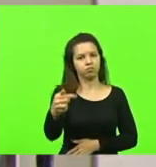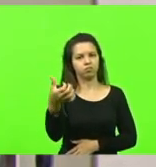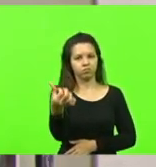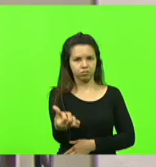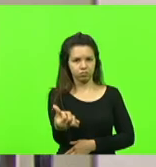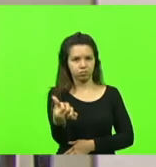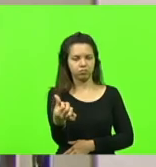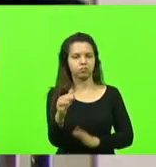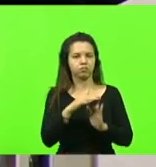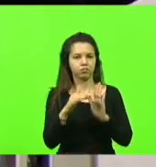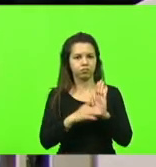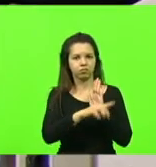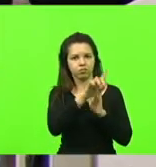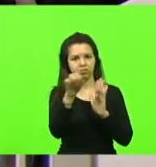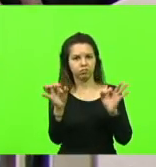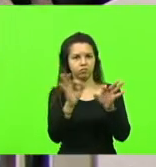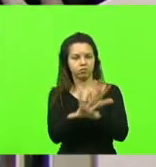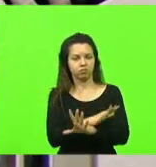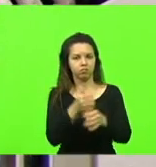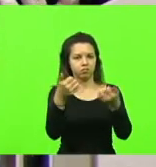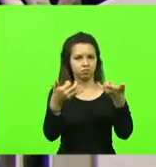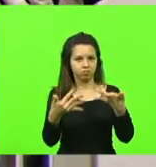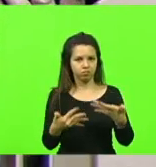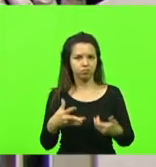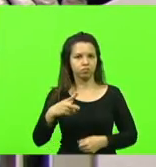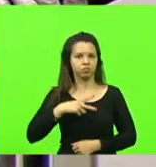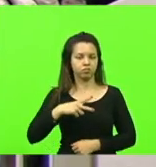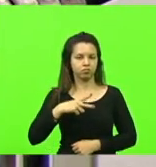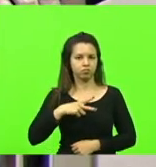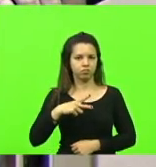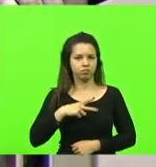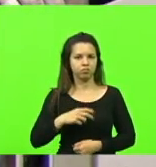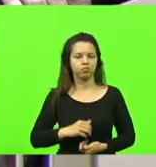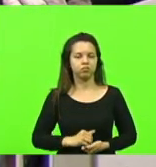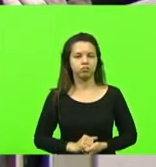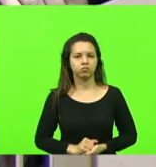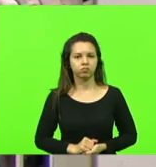Fim da ordem do dia, passamos às explicações pessoais.